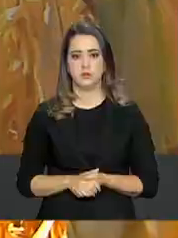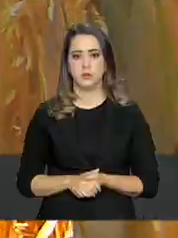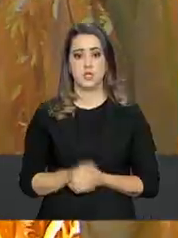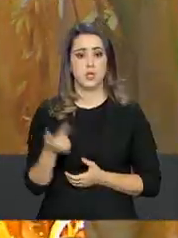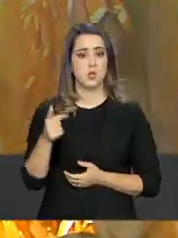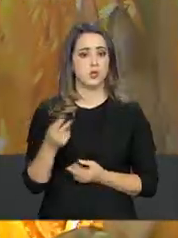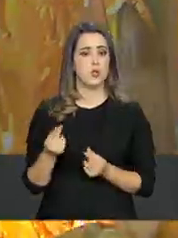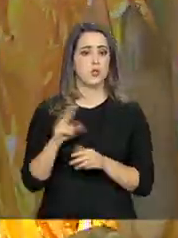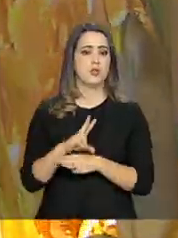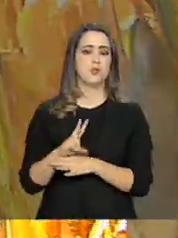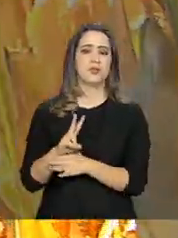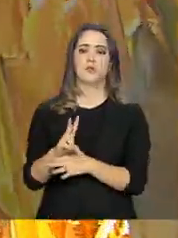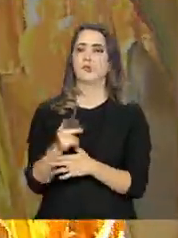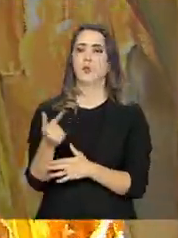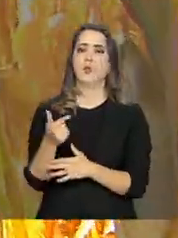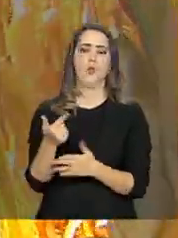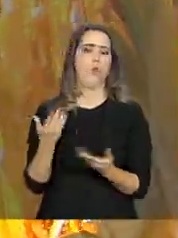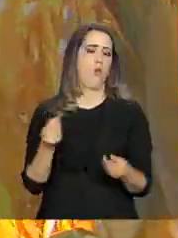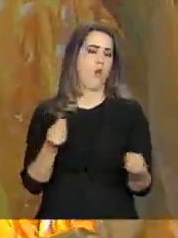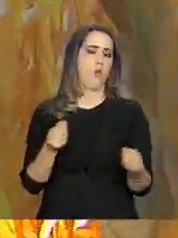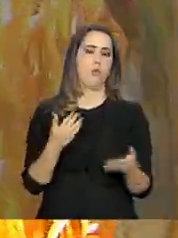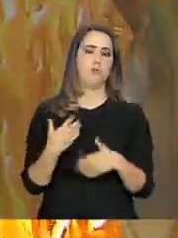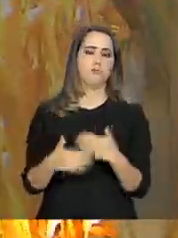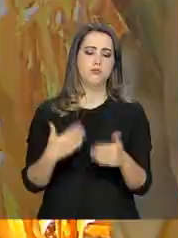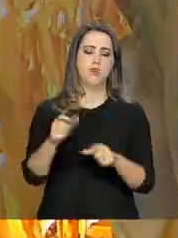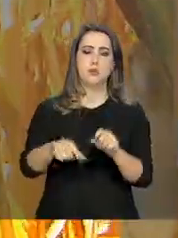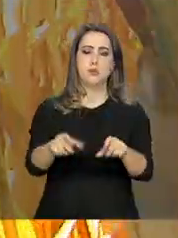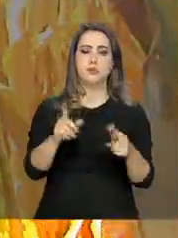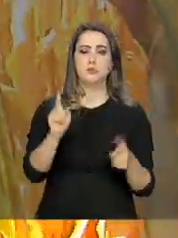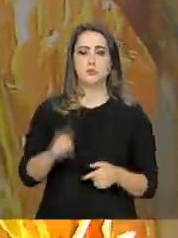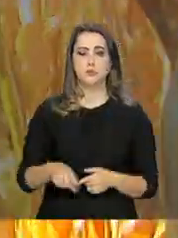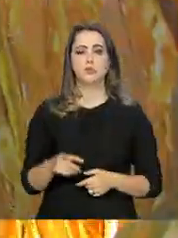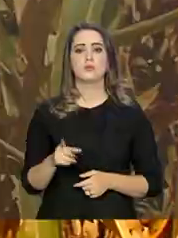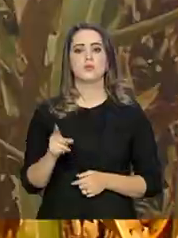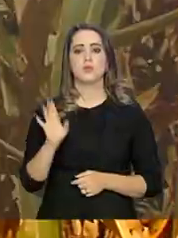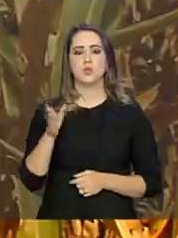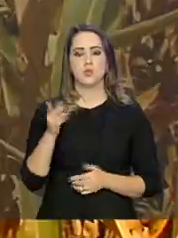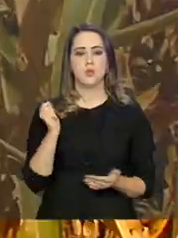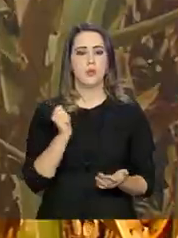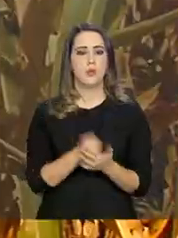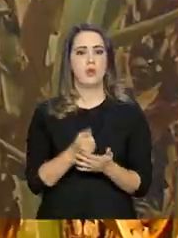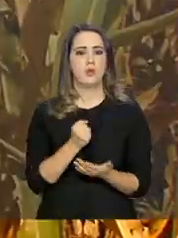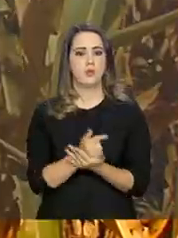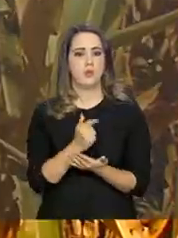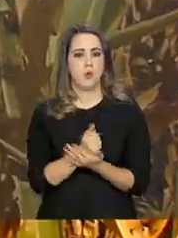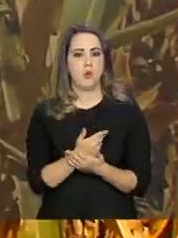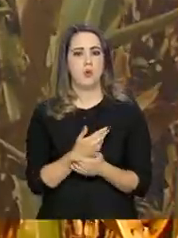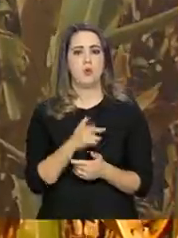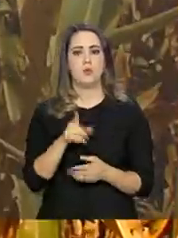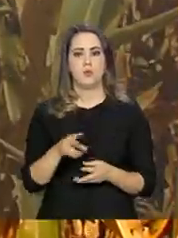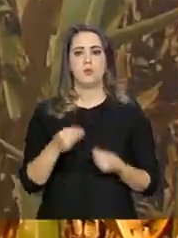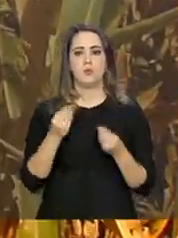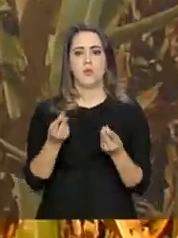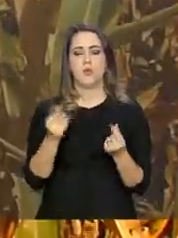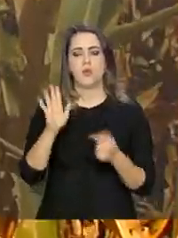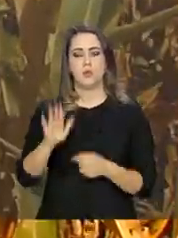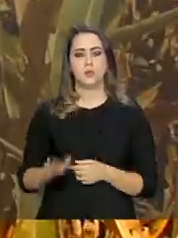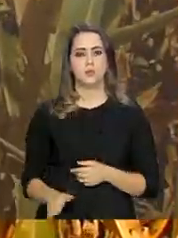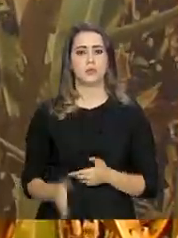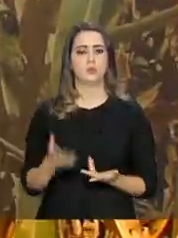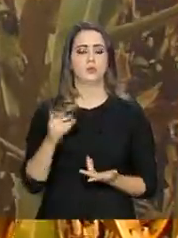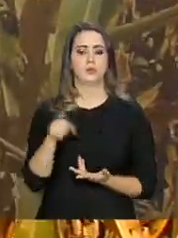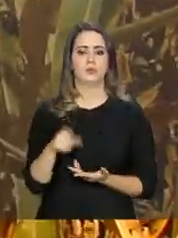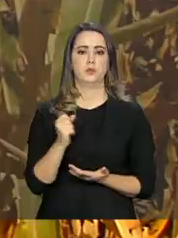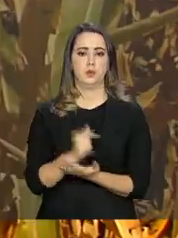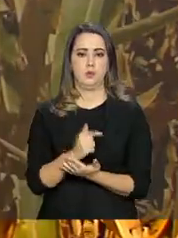não teria como tocar pra eu pego todo ano ele pra mim é já adianto minhas compras em garantir um preço melhor né